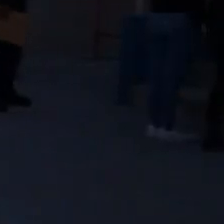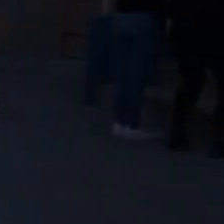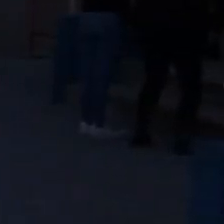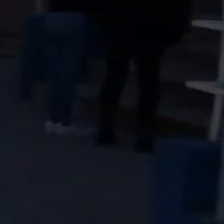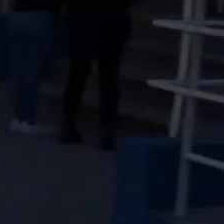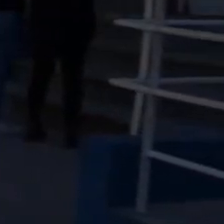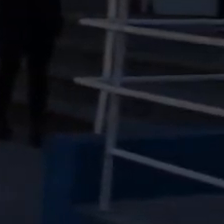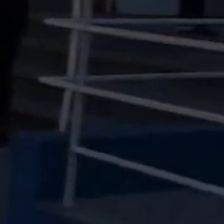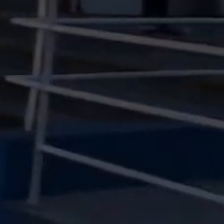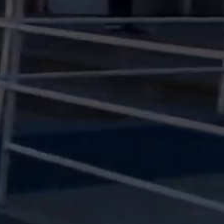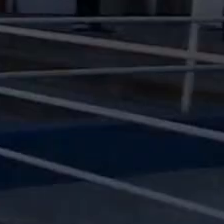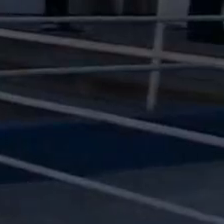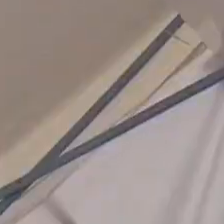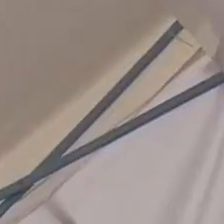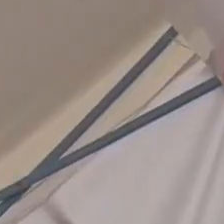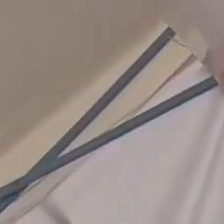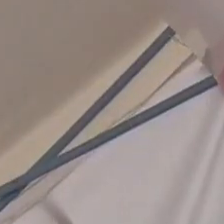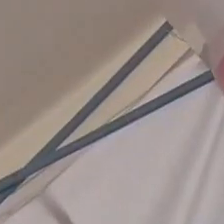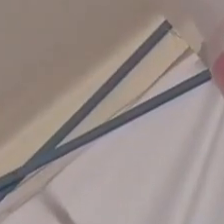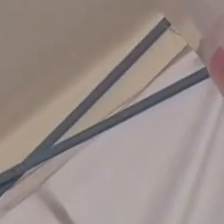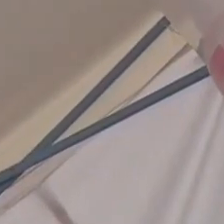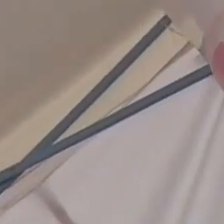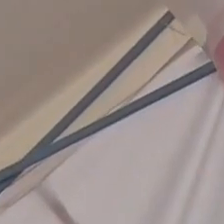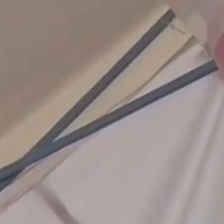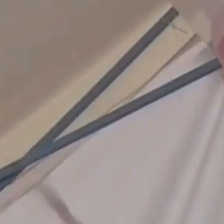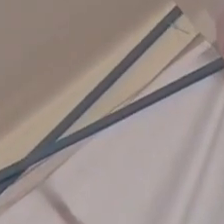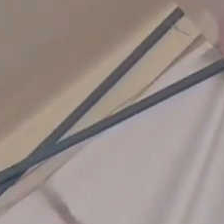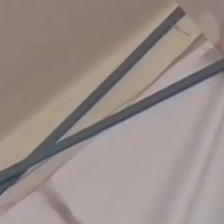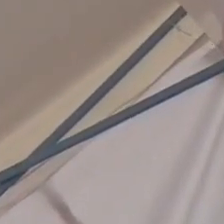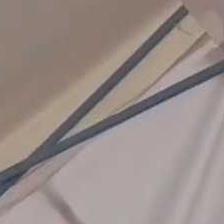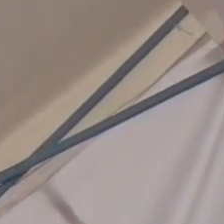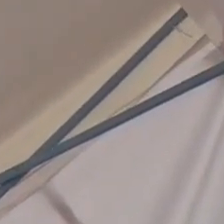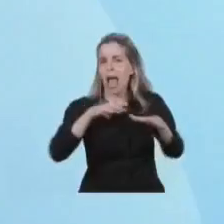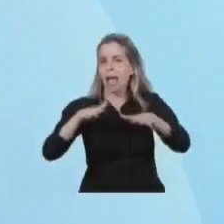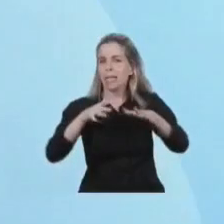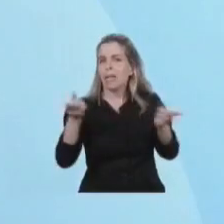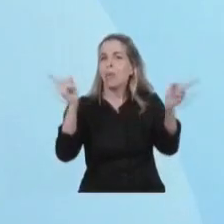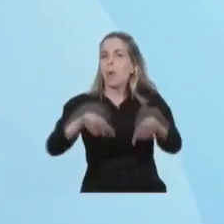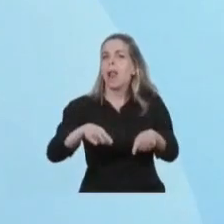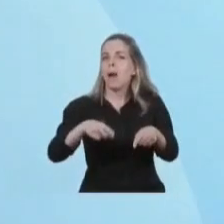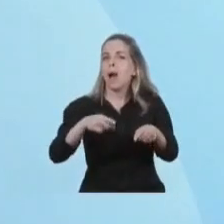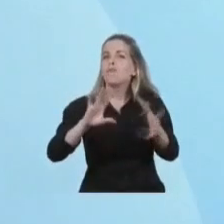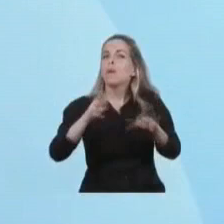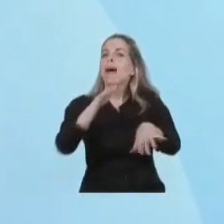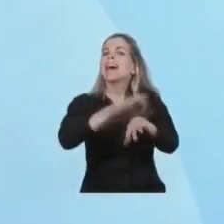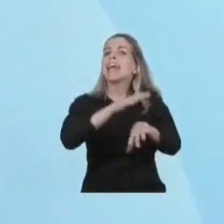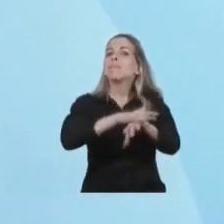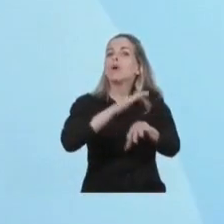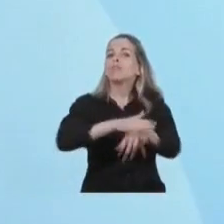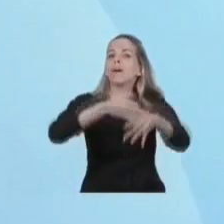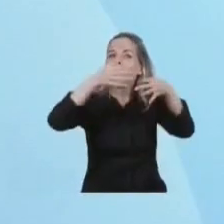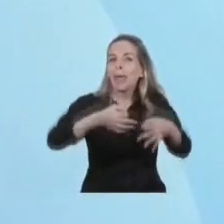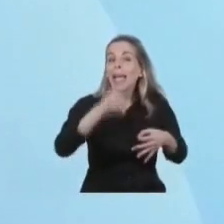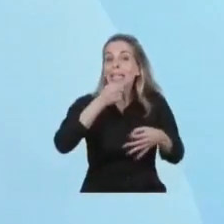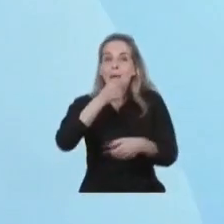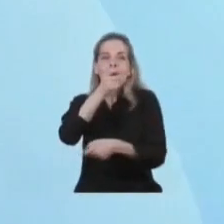que será incluído em um decreto do governo e vinculado ao avanço da campanha de vacinação contra o mapa comemos